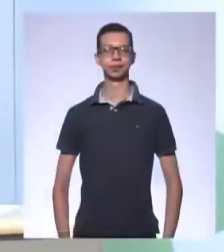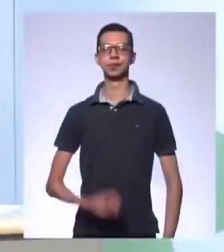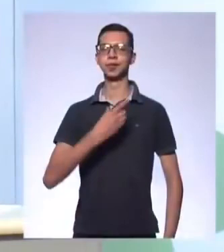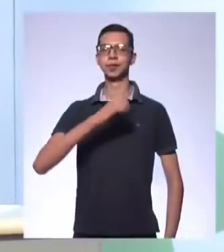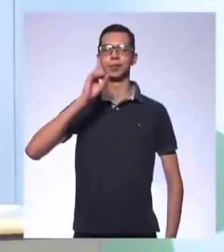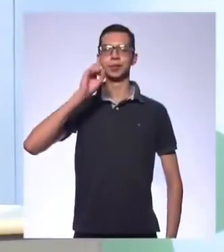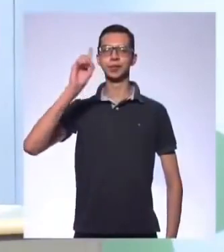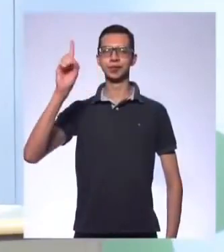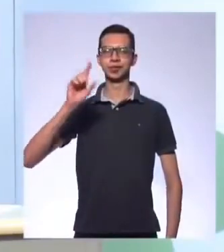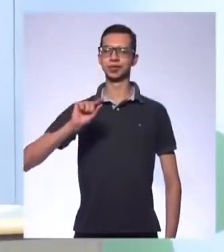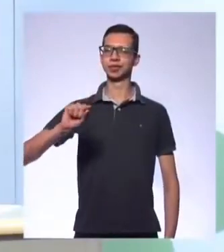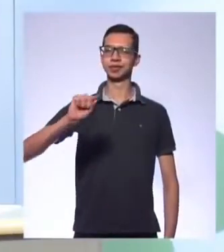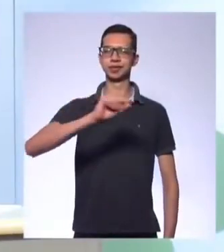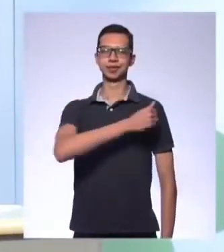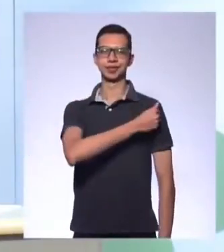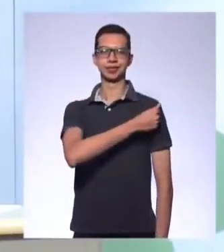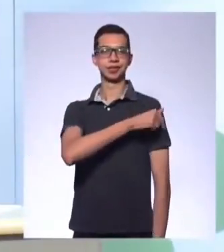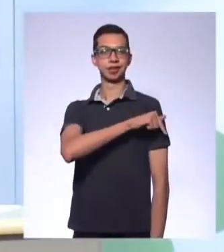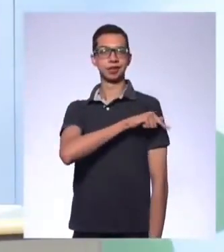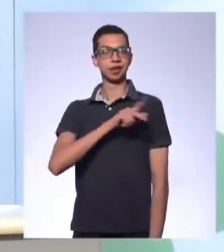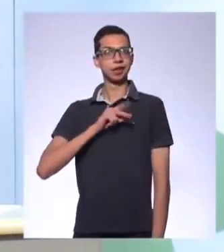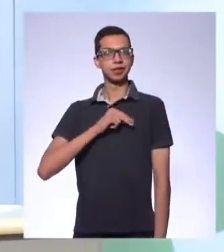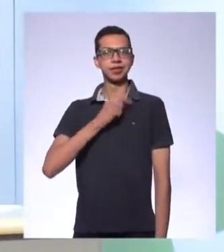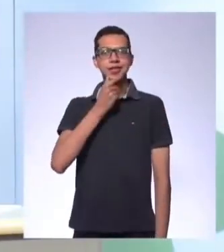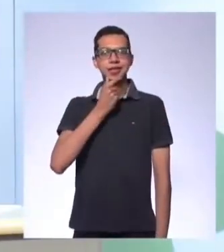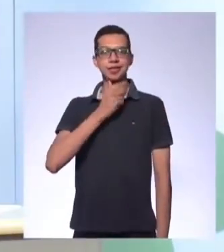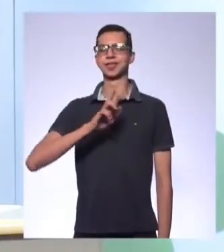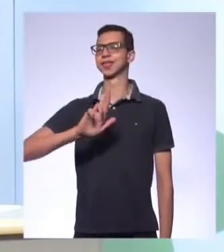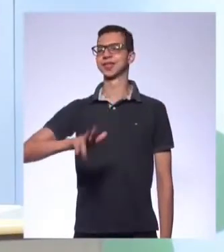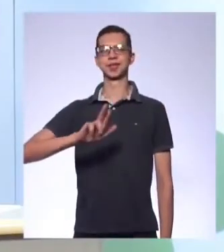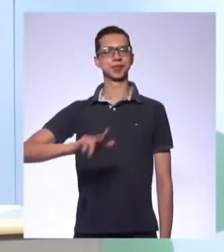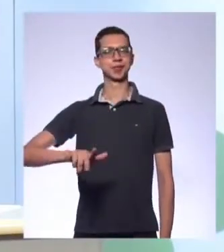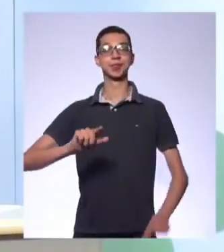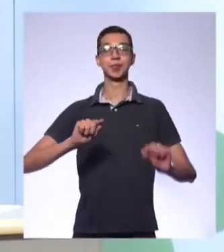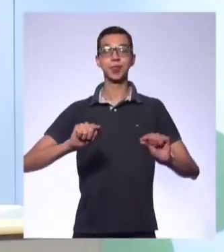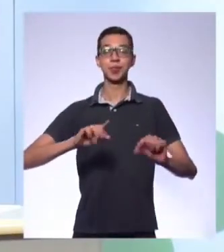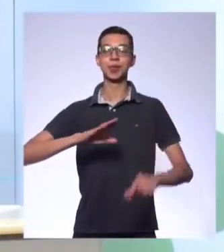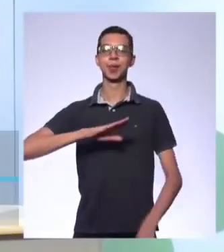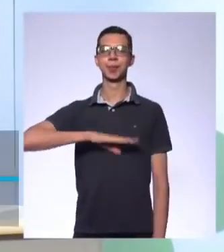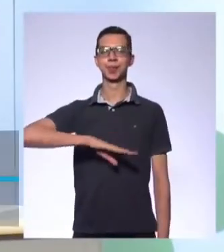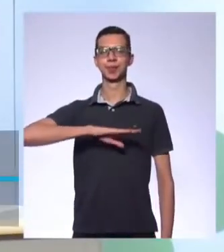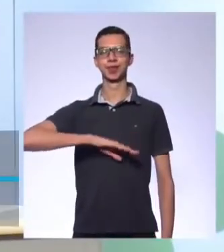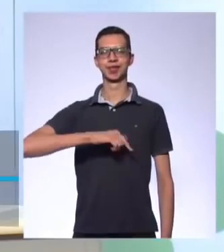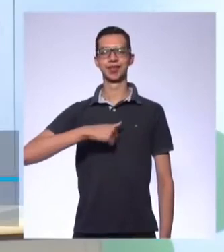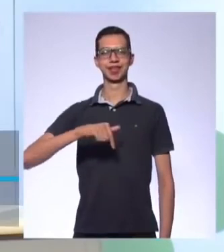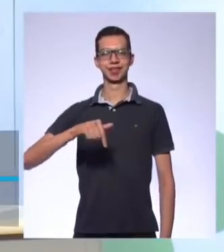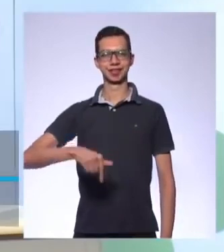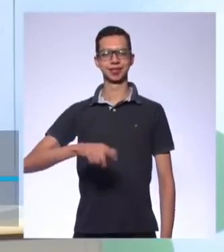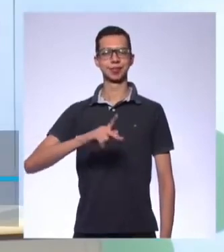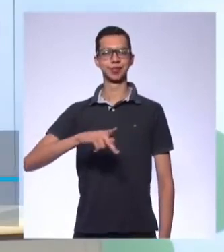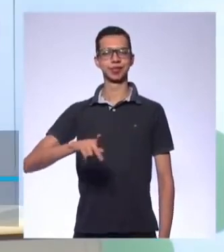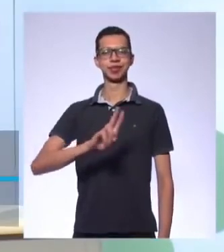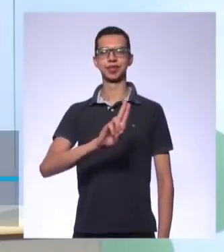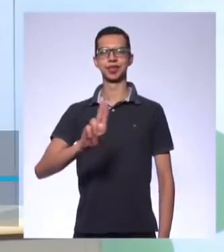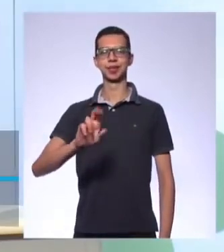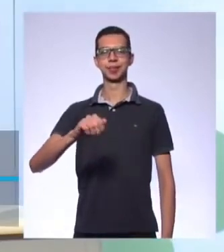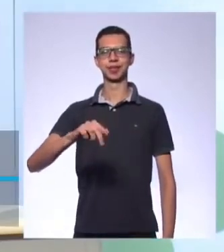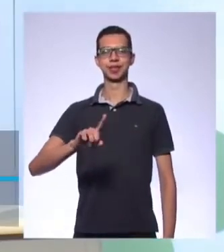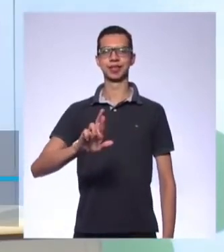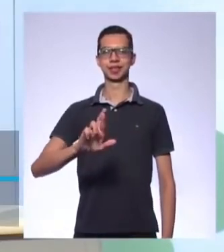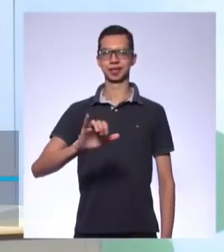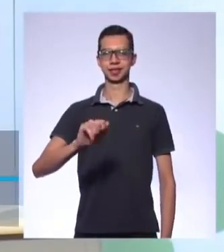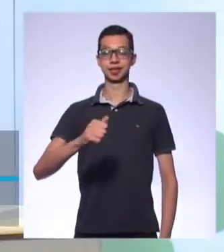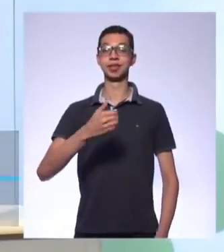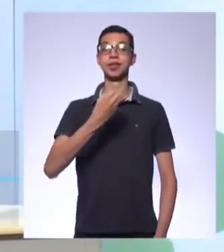Bom dia, alunos do sétimo ano. Opa, é aula de inglês? Não, não é aula de inglês, é aula de português. Estou aqui com a professora Andréa Paulon. Bom